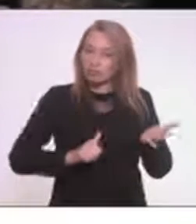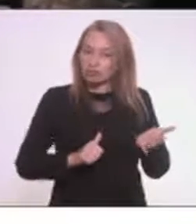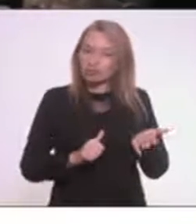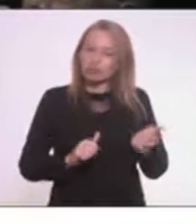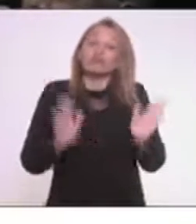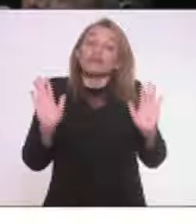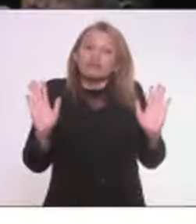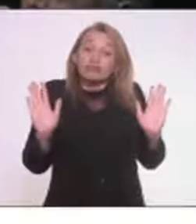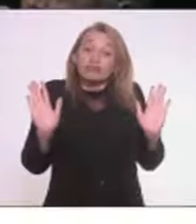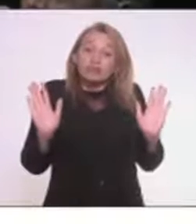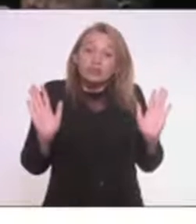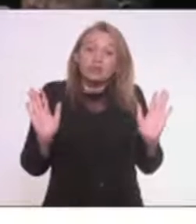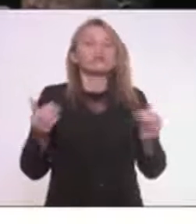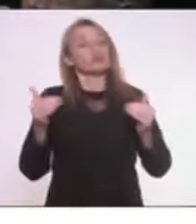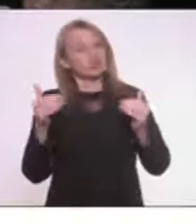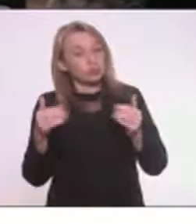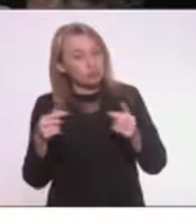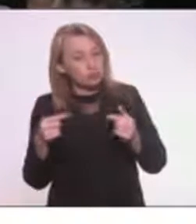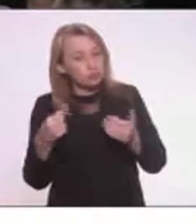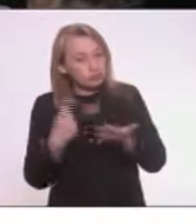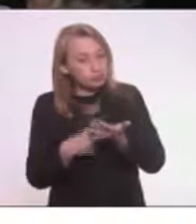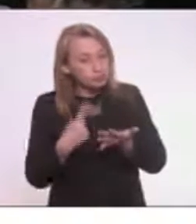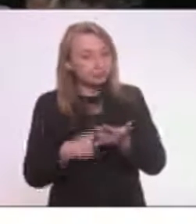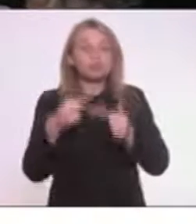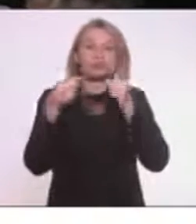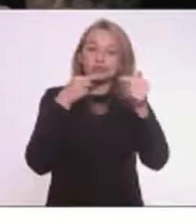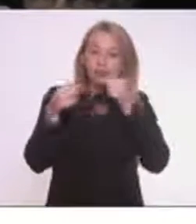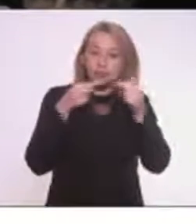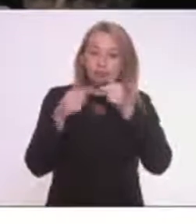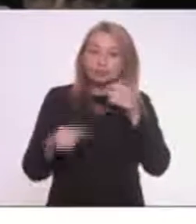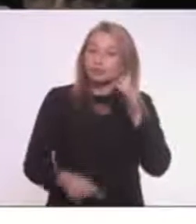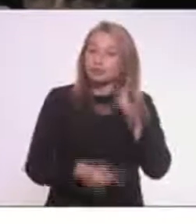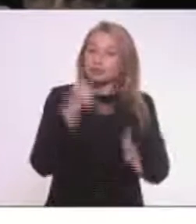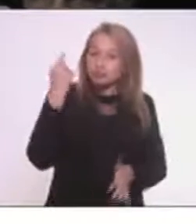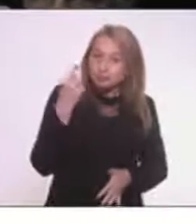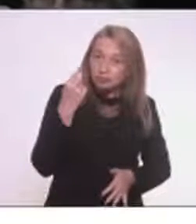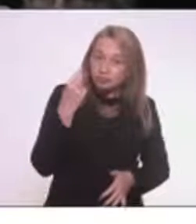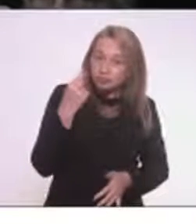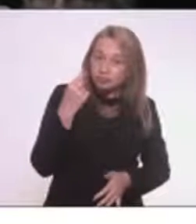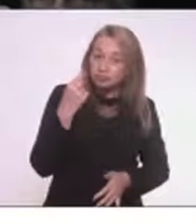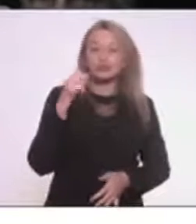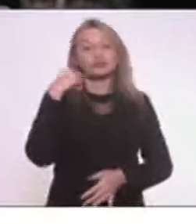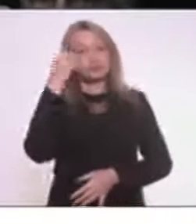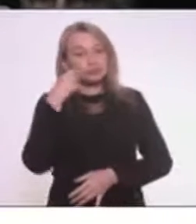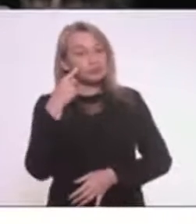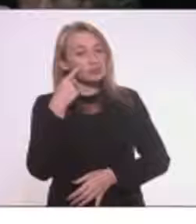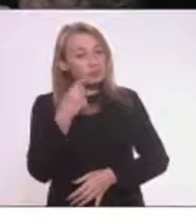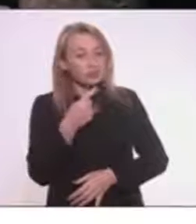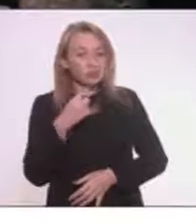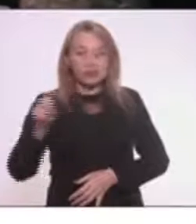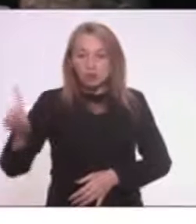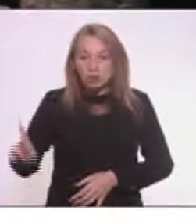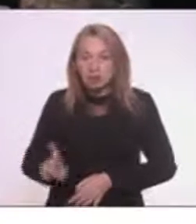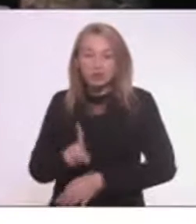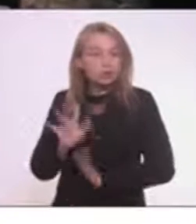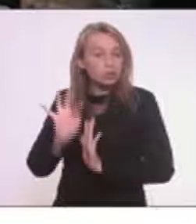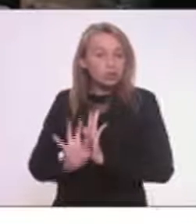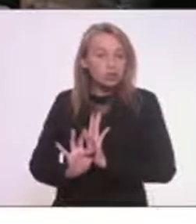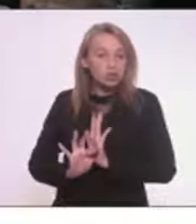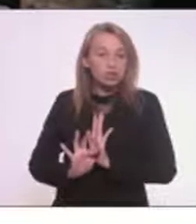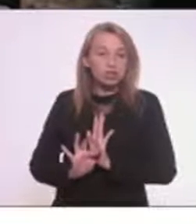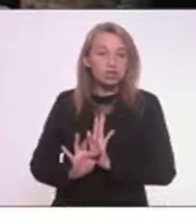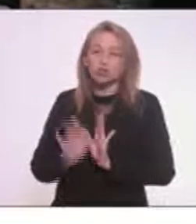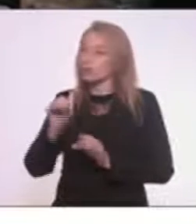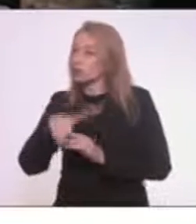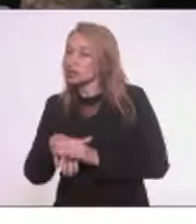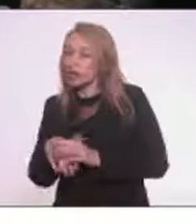gente, por um acordo, vamos discutir uma vez, convencendo o autor, que ele pode vir aqui o texto dessa forma e a gente votar